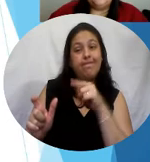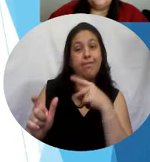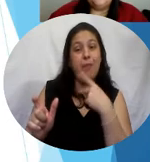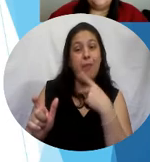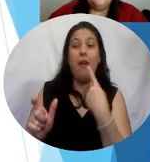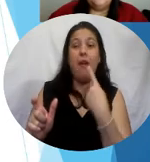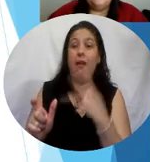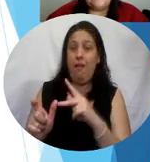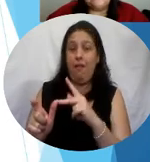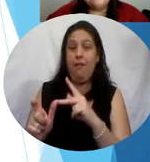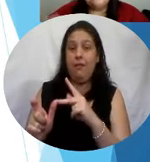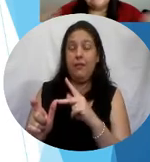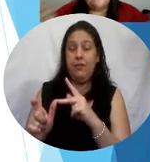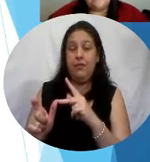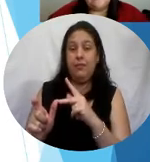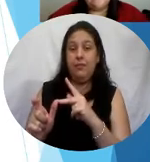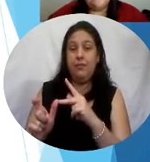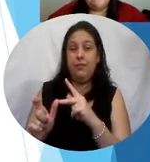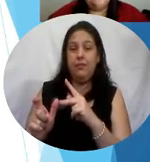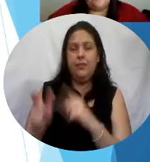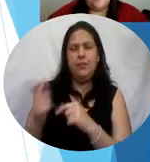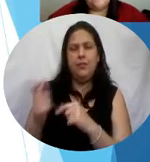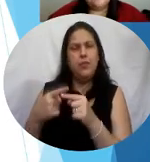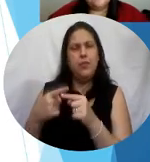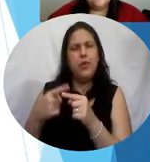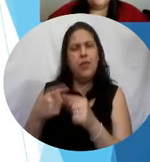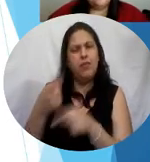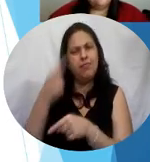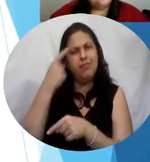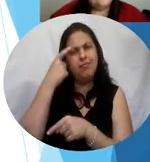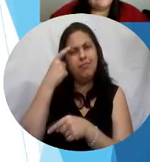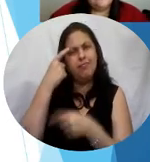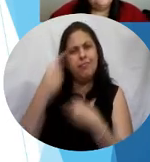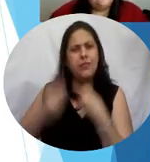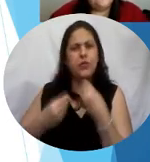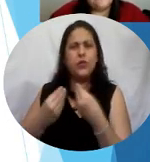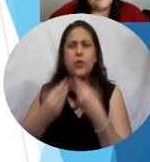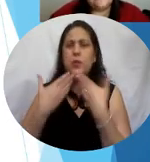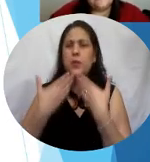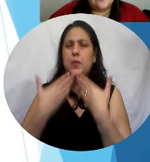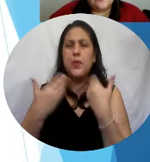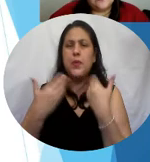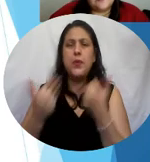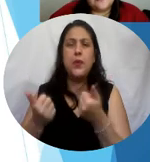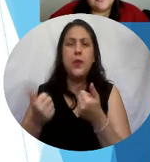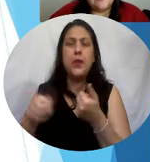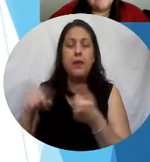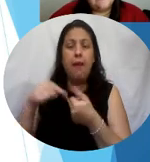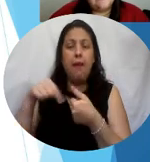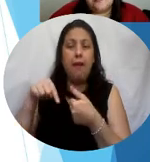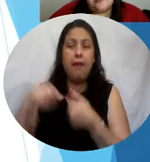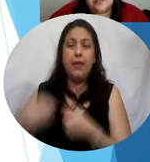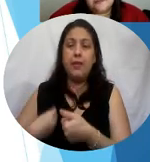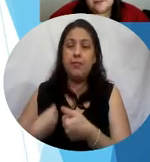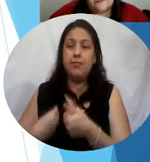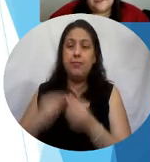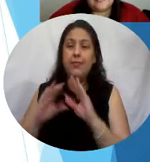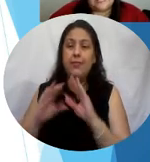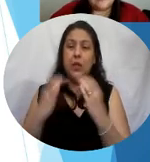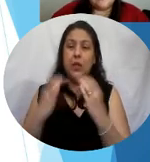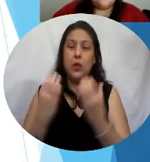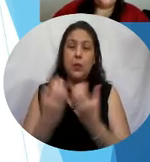Para que eu pense também em formas de auxiliá-lo e melhorar essas condições dele dentro da